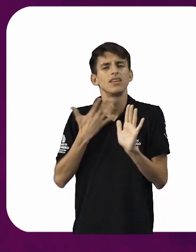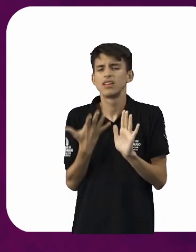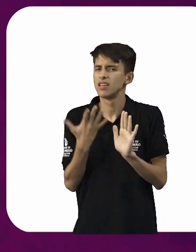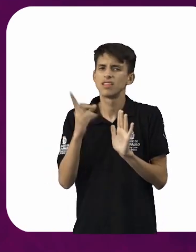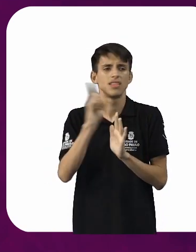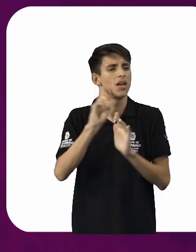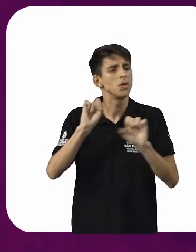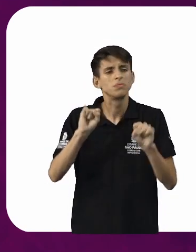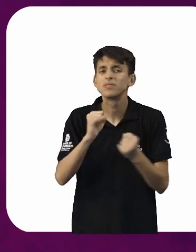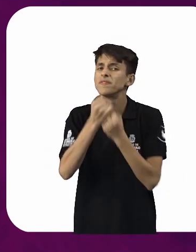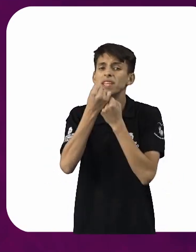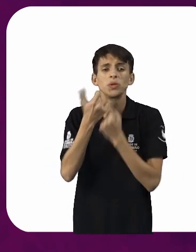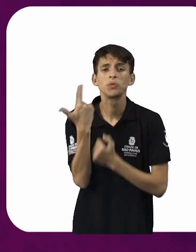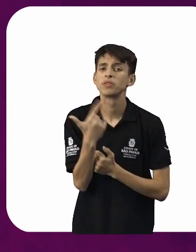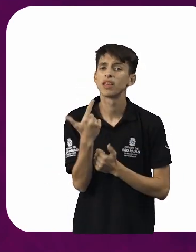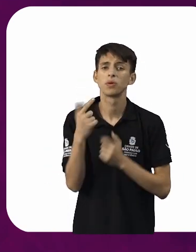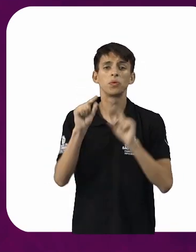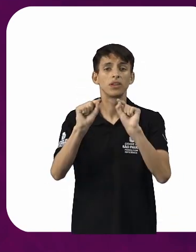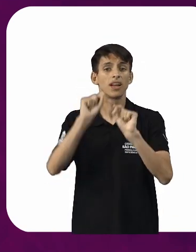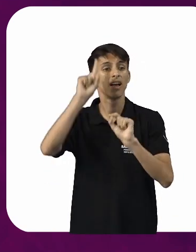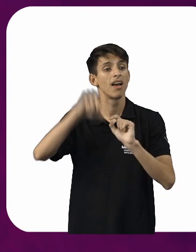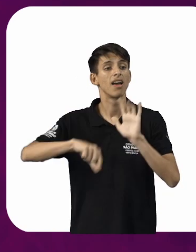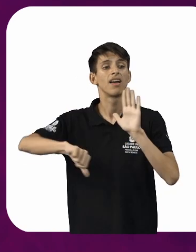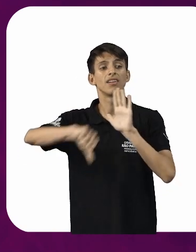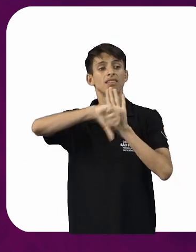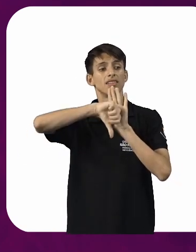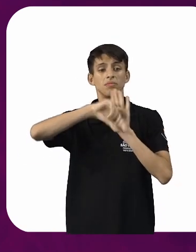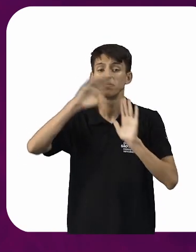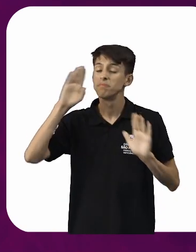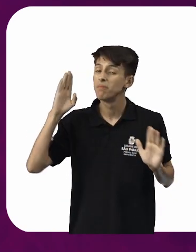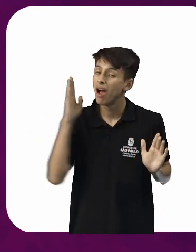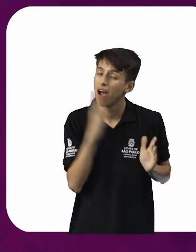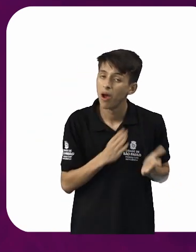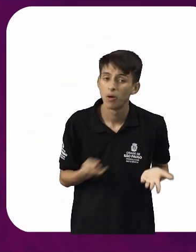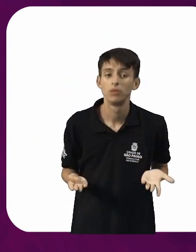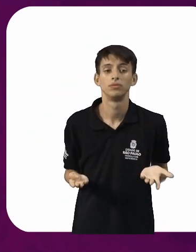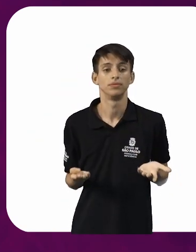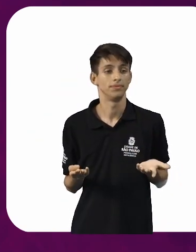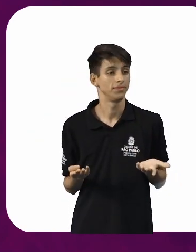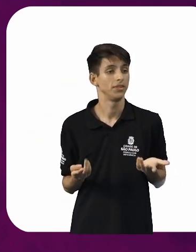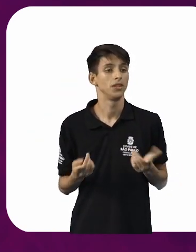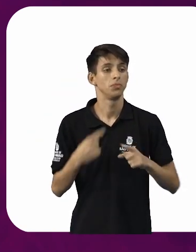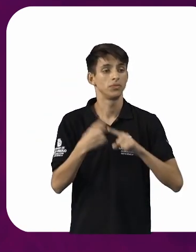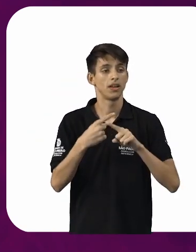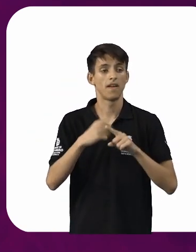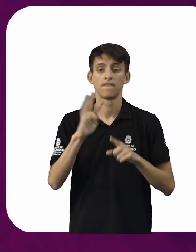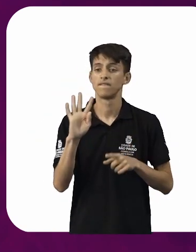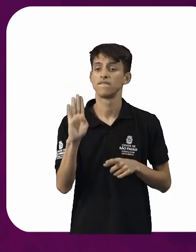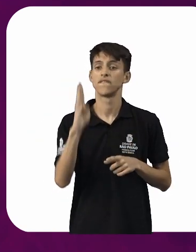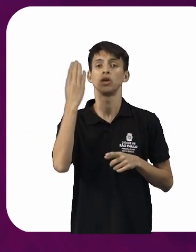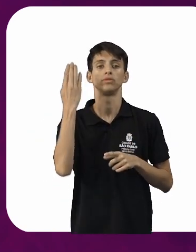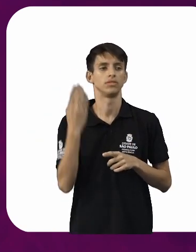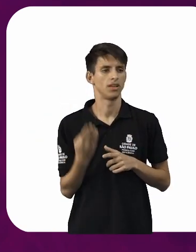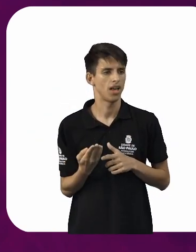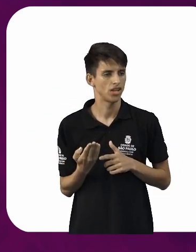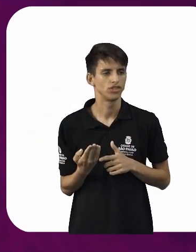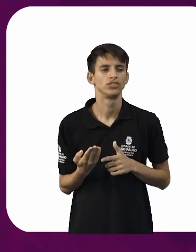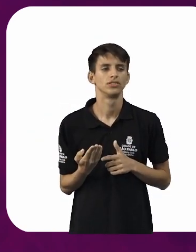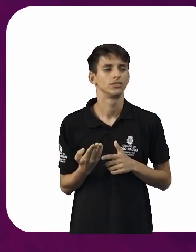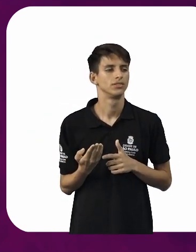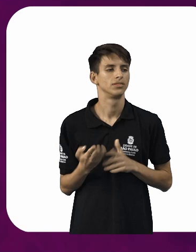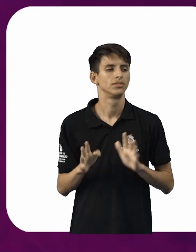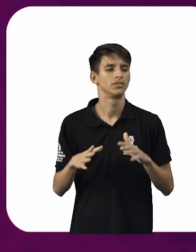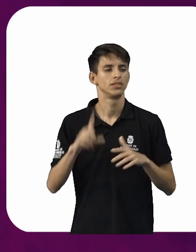monstruosa, indefensável, de que seria crime de falsidade perversa, né? Que seria crime de falsidade ideológica, o que é um